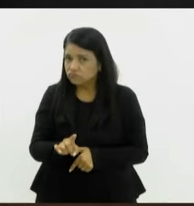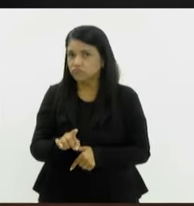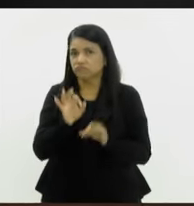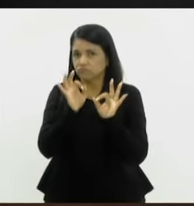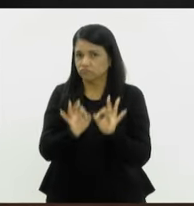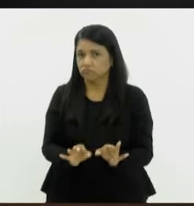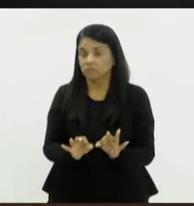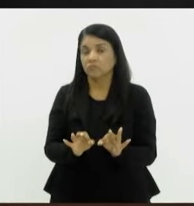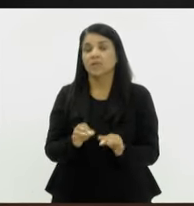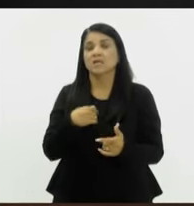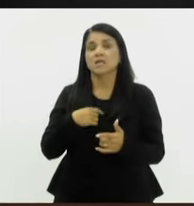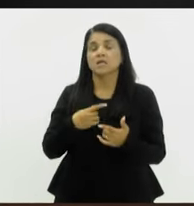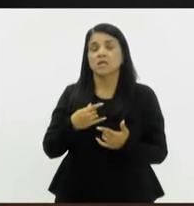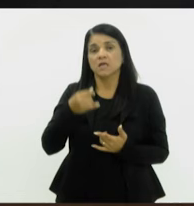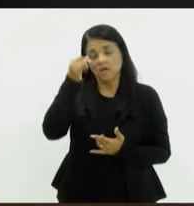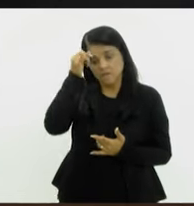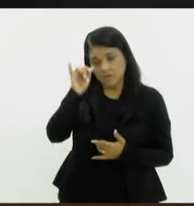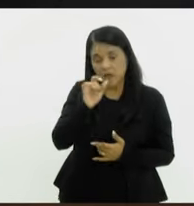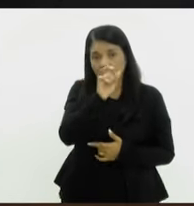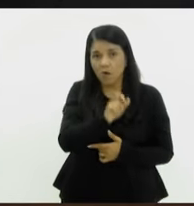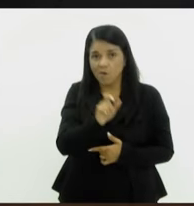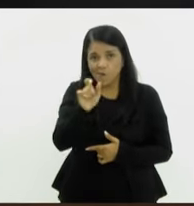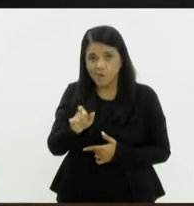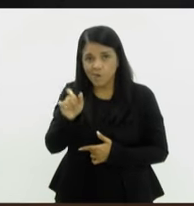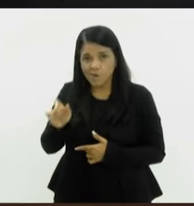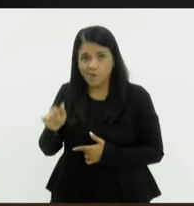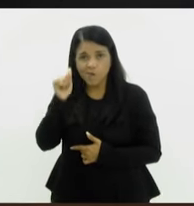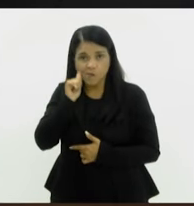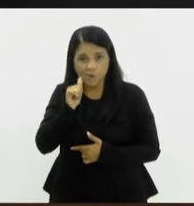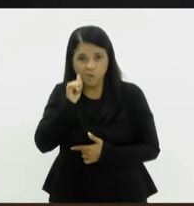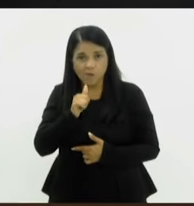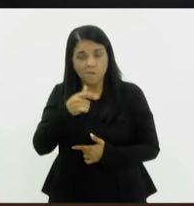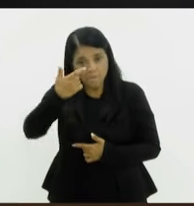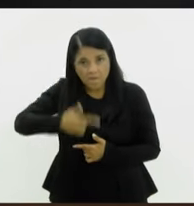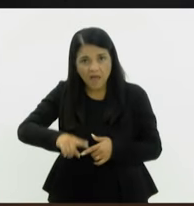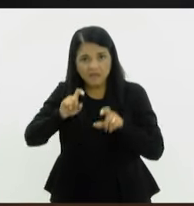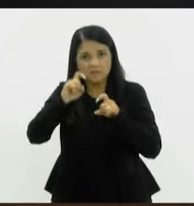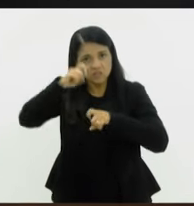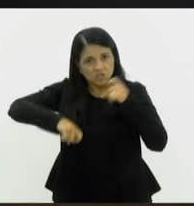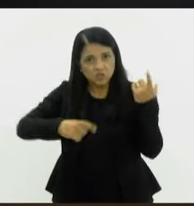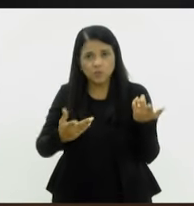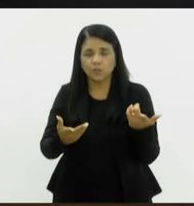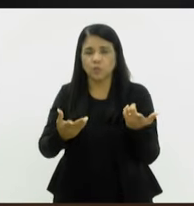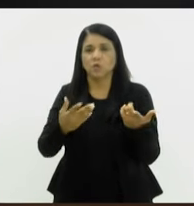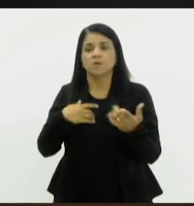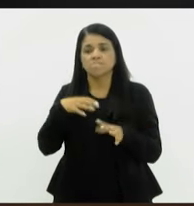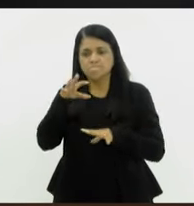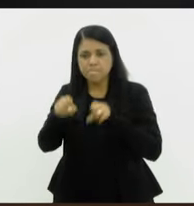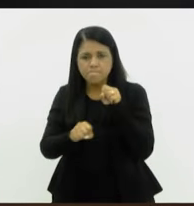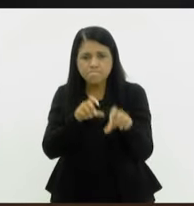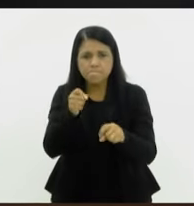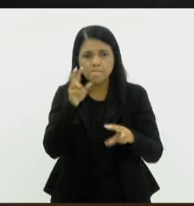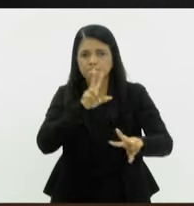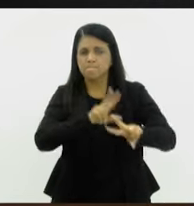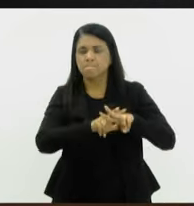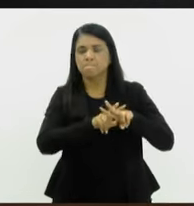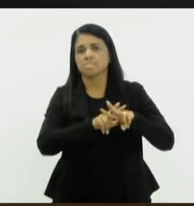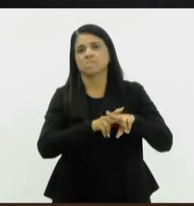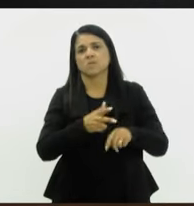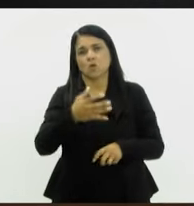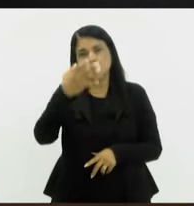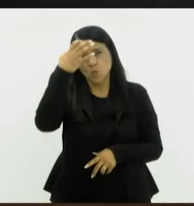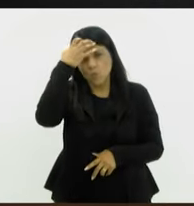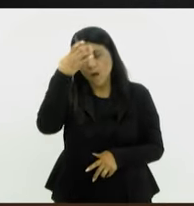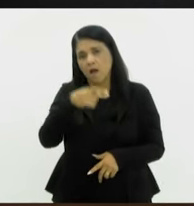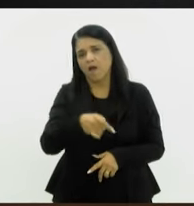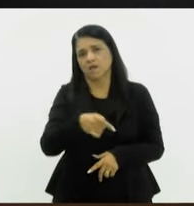vítimas enquanto o processo não anda para pegar o o o culpados pelo fato né então a gente a gente faz